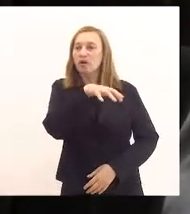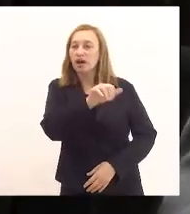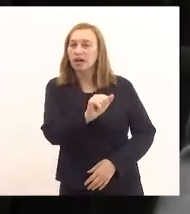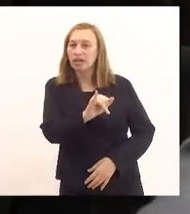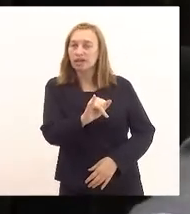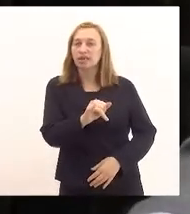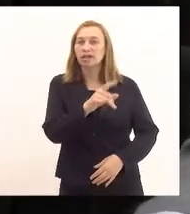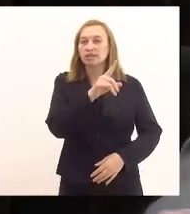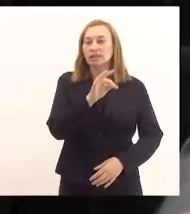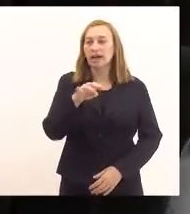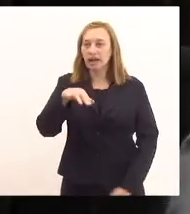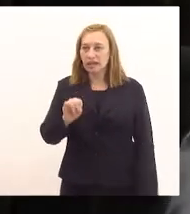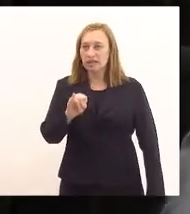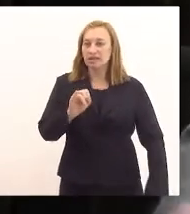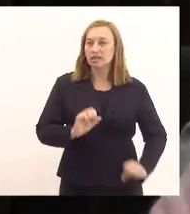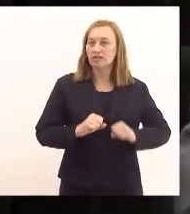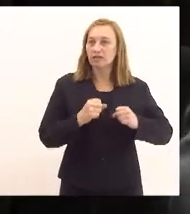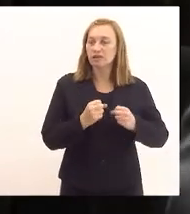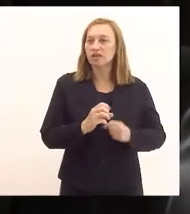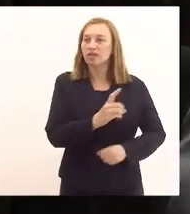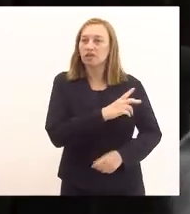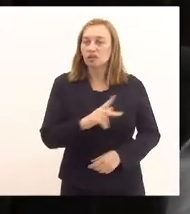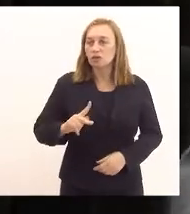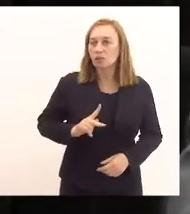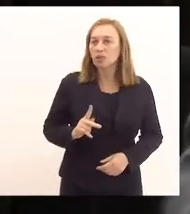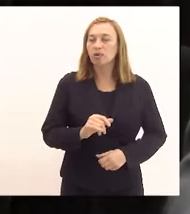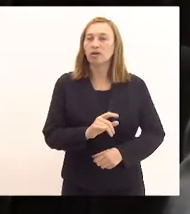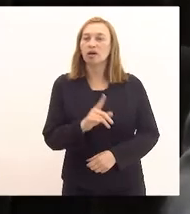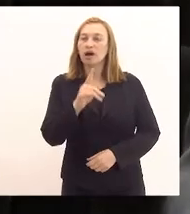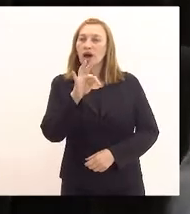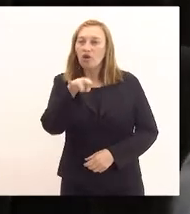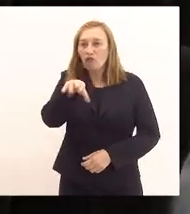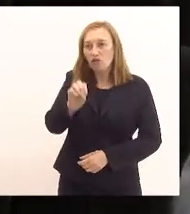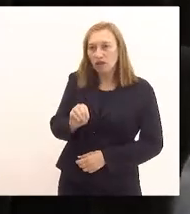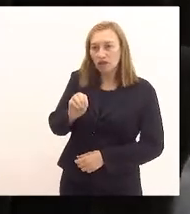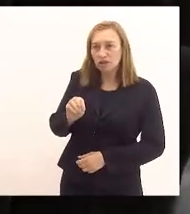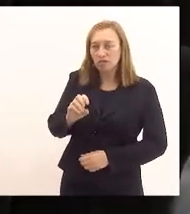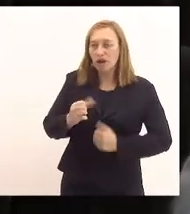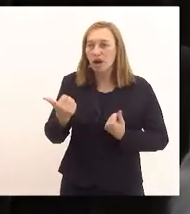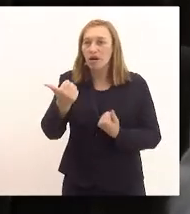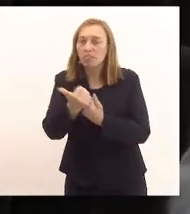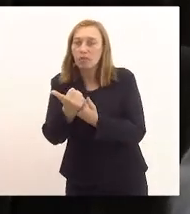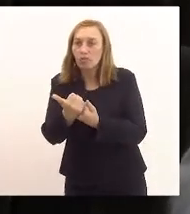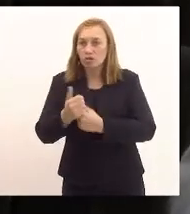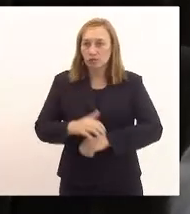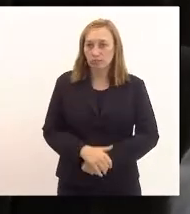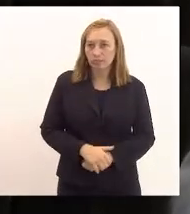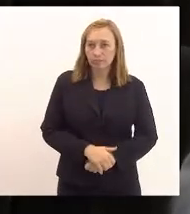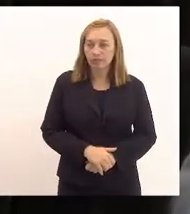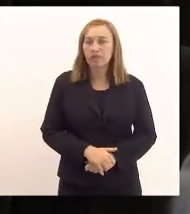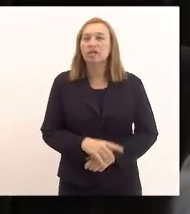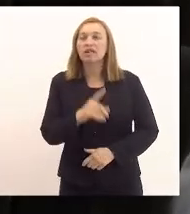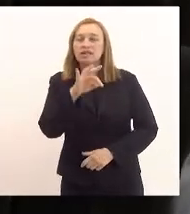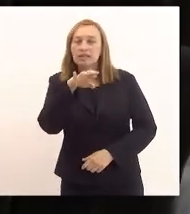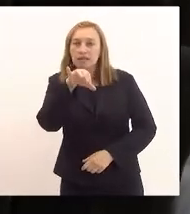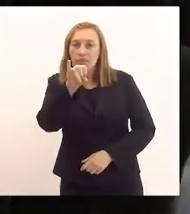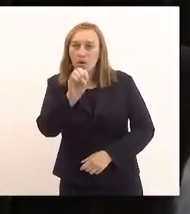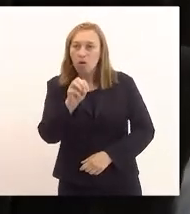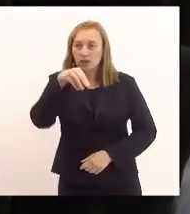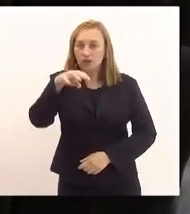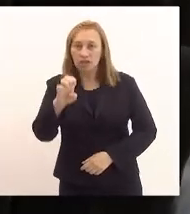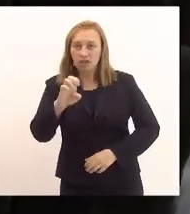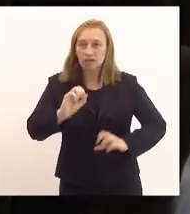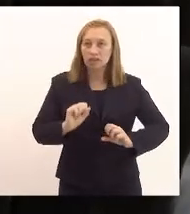Thaísa guerreiro de Souza defensora pública Alfredo Ilari o diretor departamento de apoio subseções Simone Mendes